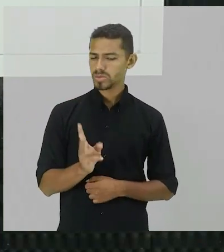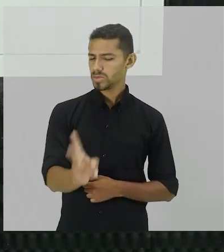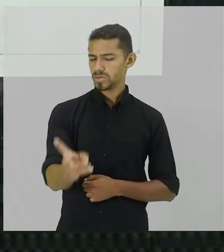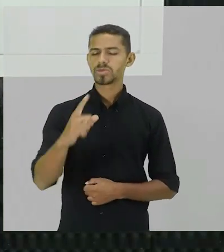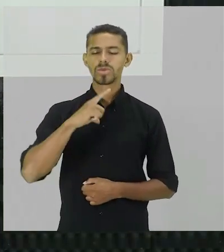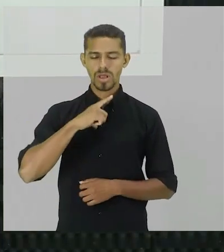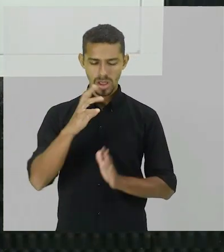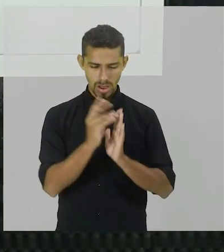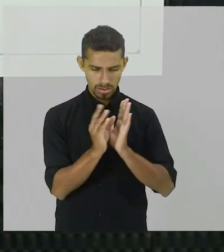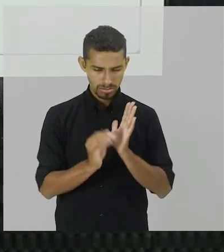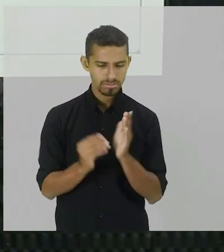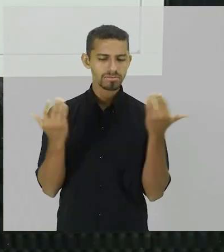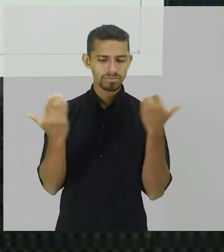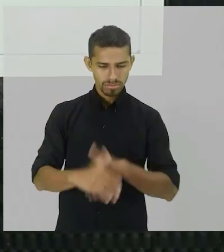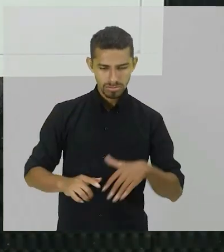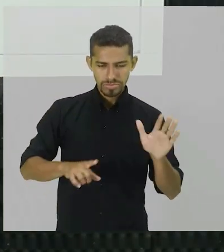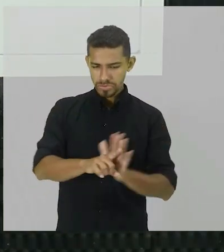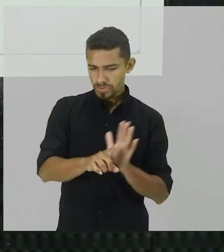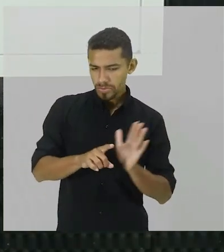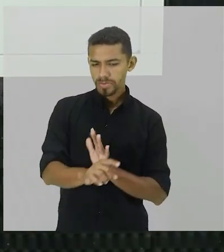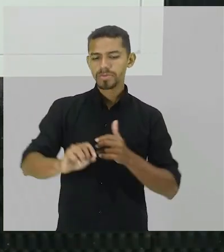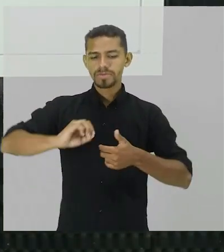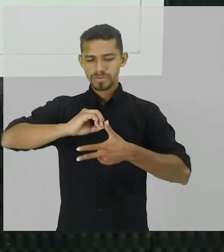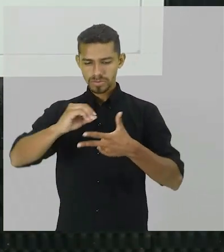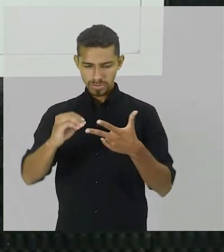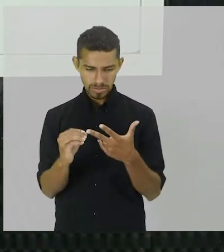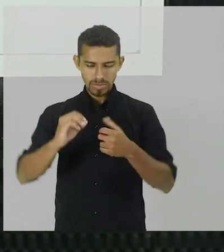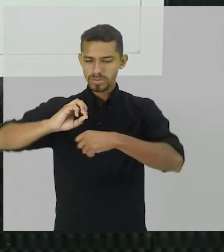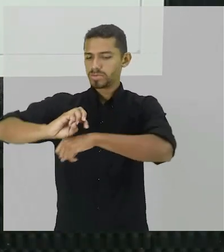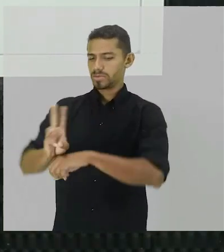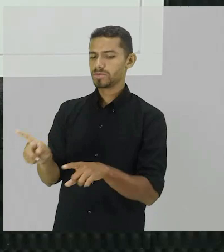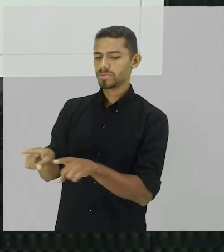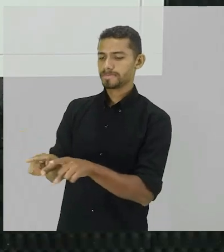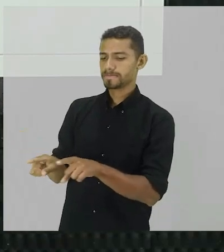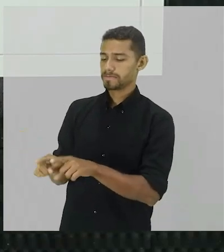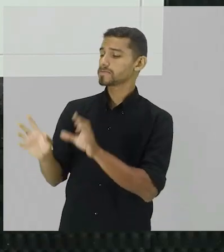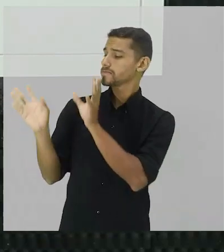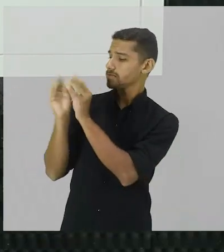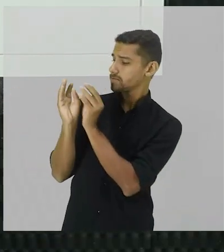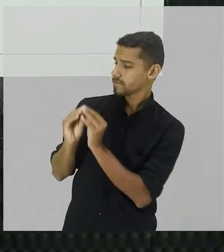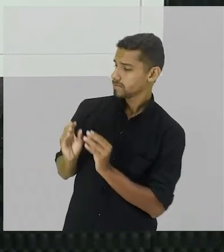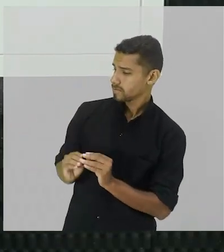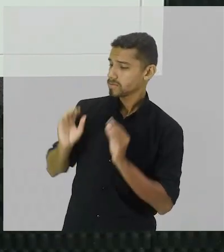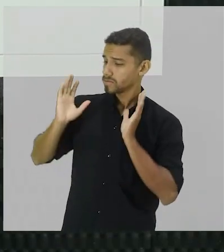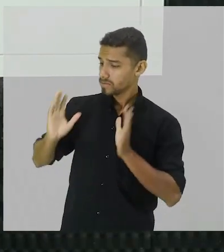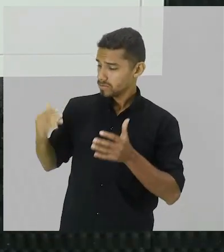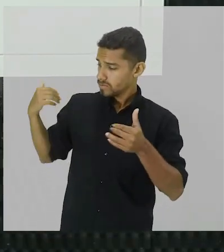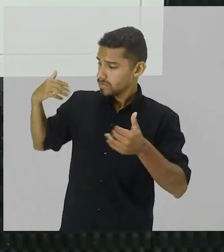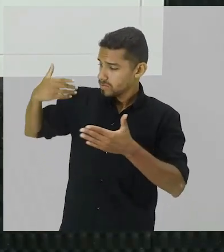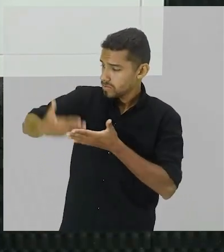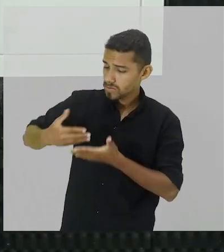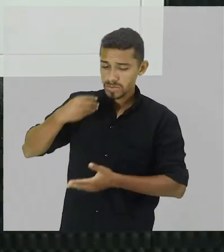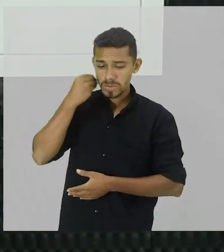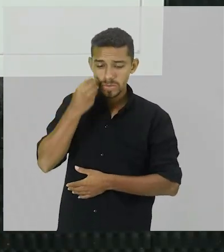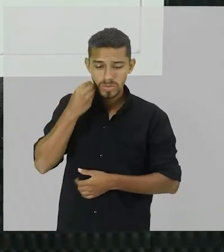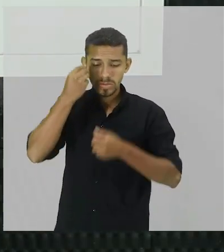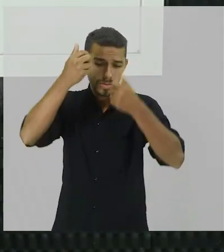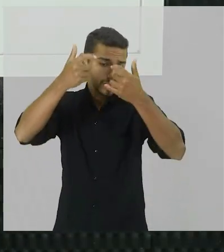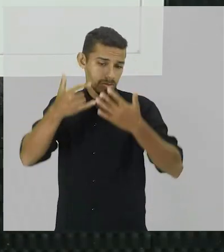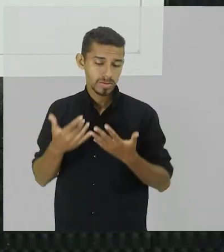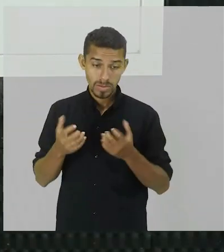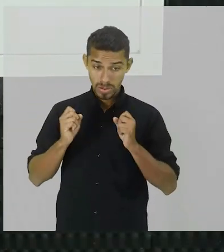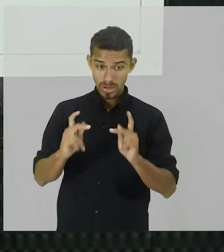UEMA, questões do Enem, tá? Que já caíram, né? Para a gente saber como é que esses assuntos são cobrados. Beleza? Então, vamos lá.